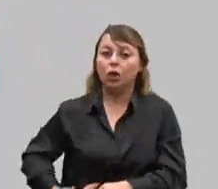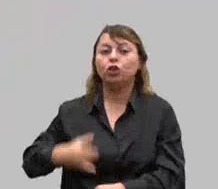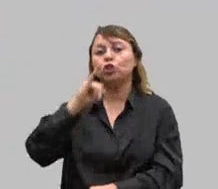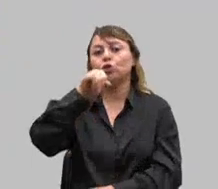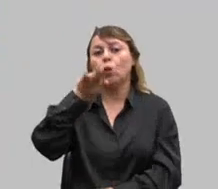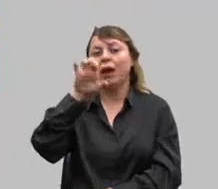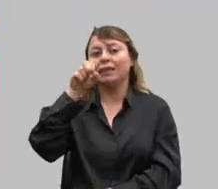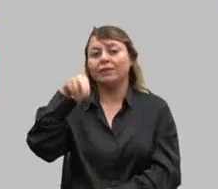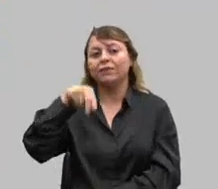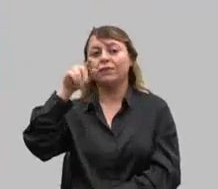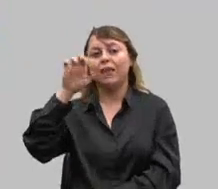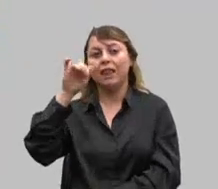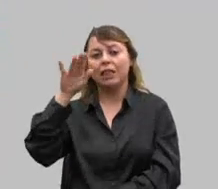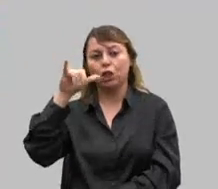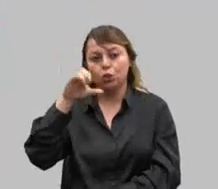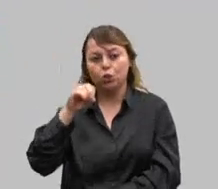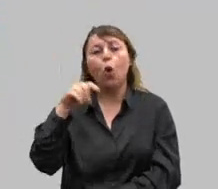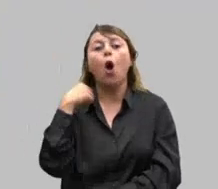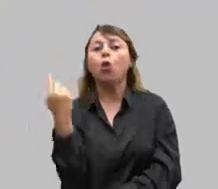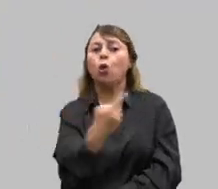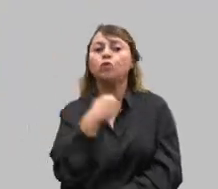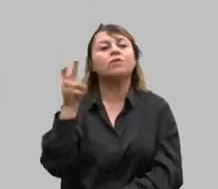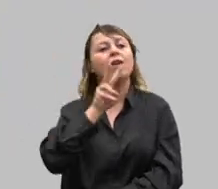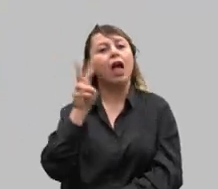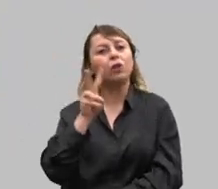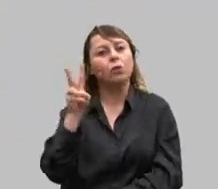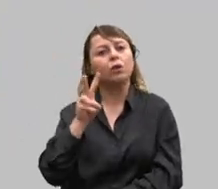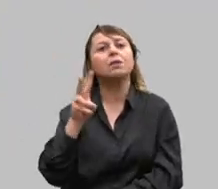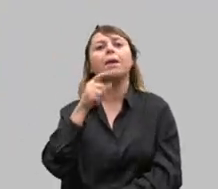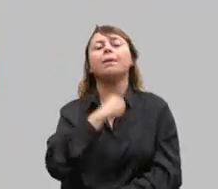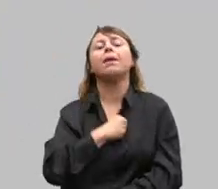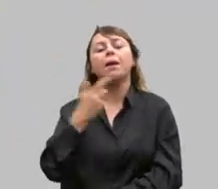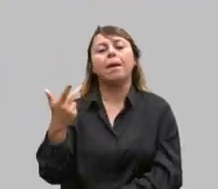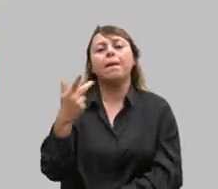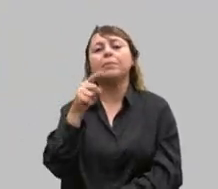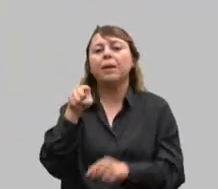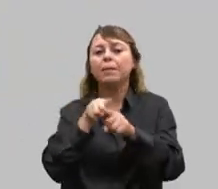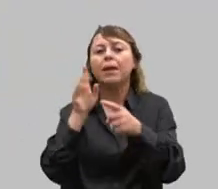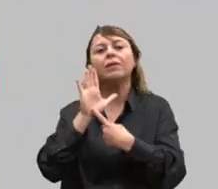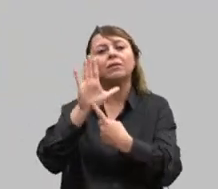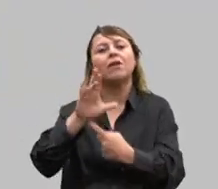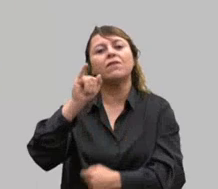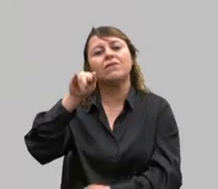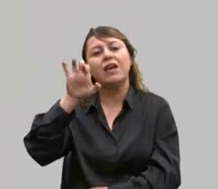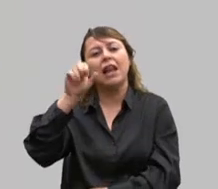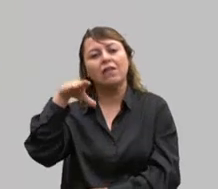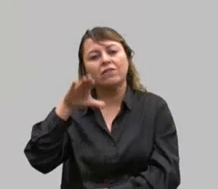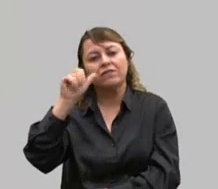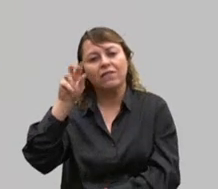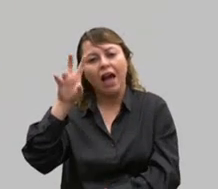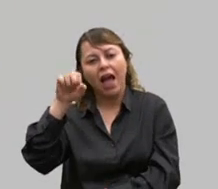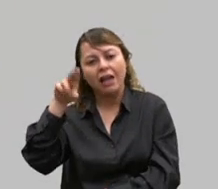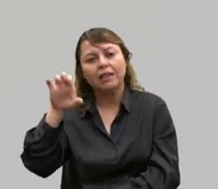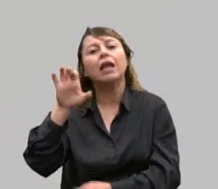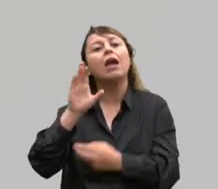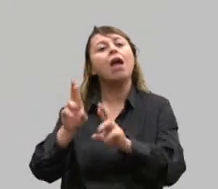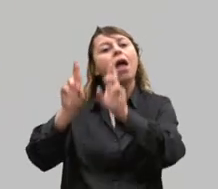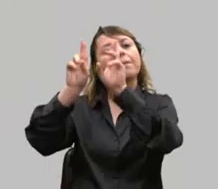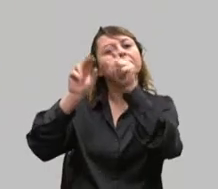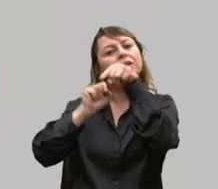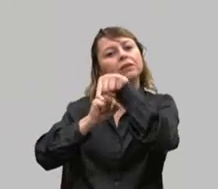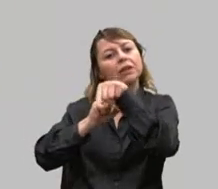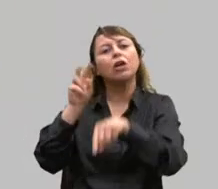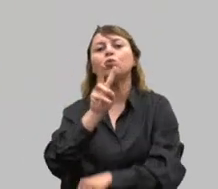Felício aos nossos vereadores aqui presentes Wagner Zé curiango Irineu representando os vereadores